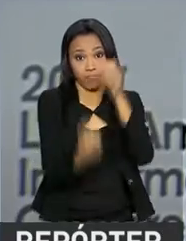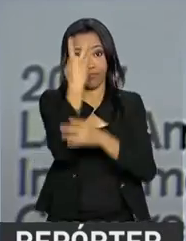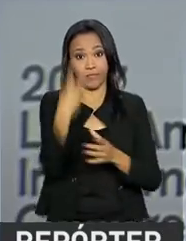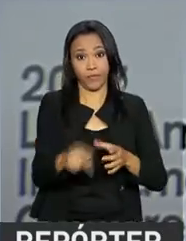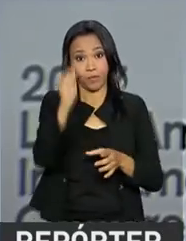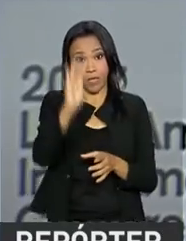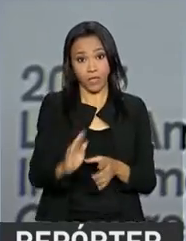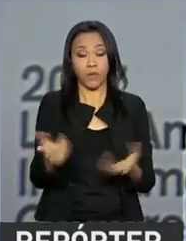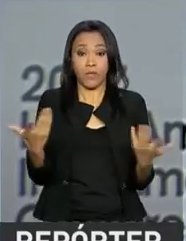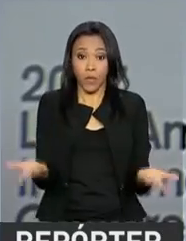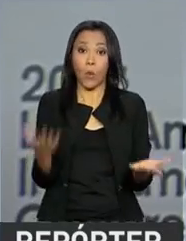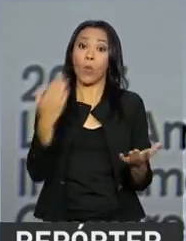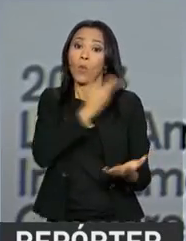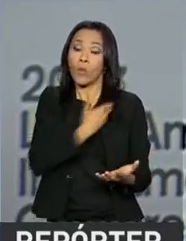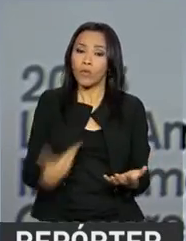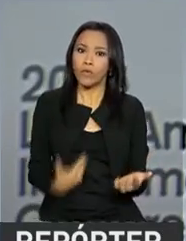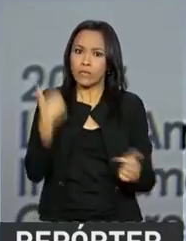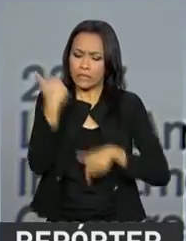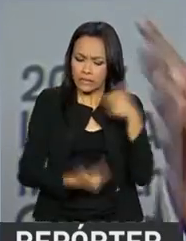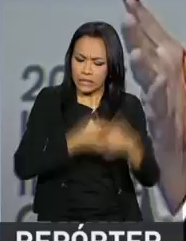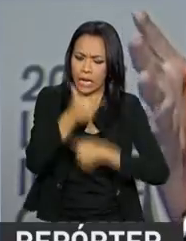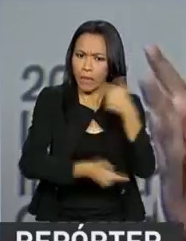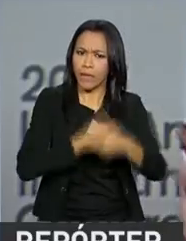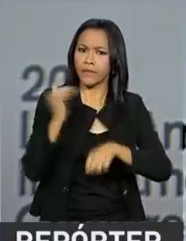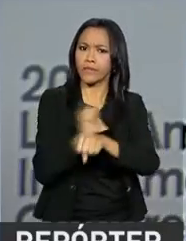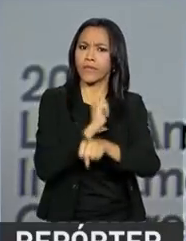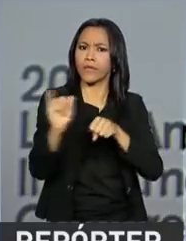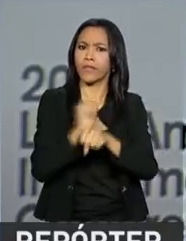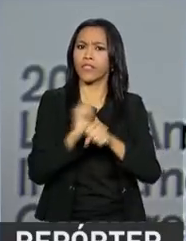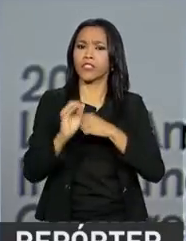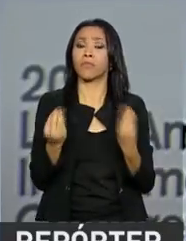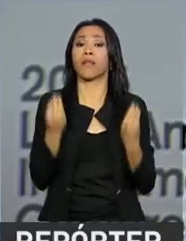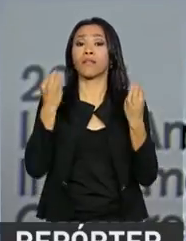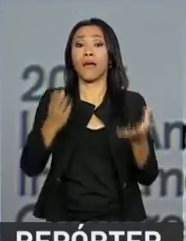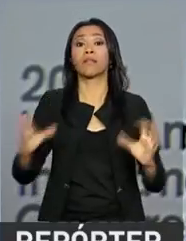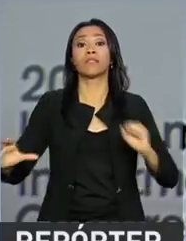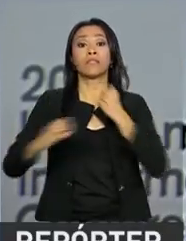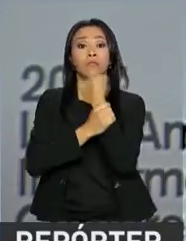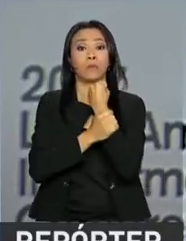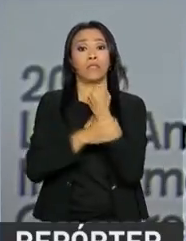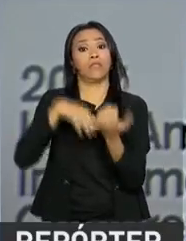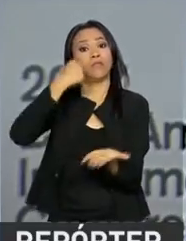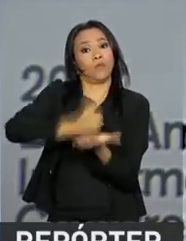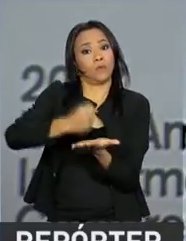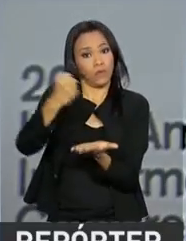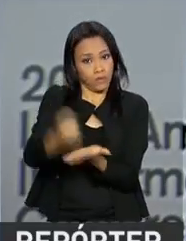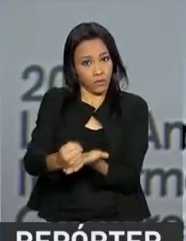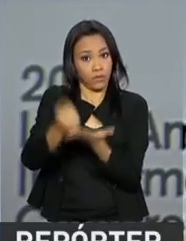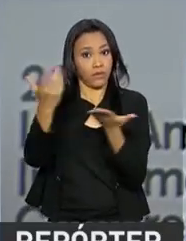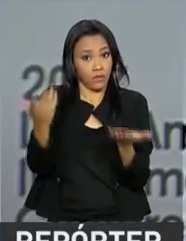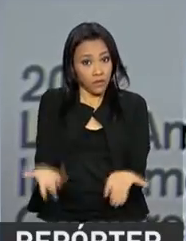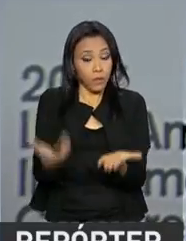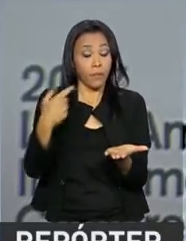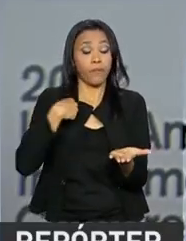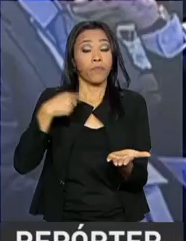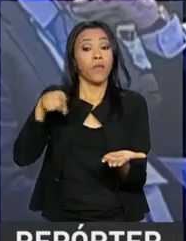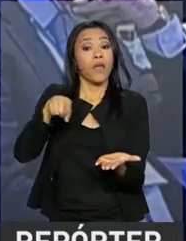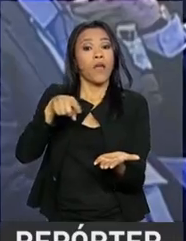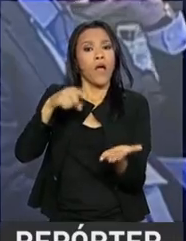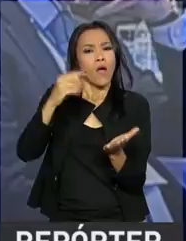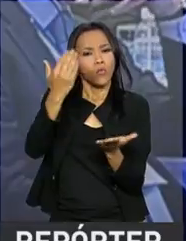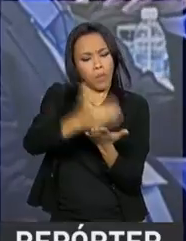empresas o governo vem trabalhando as medidas para dar mais segurança jurídica segundo Michel Temer agenda da